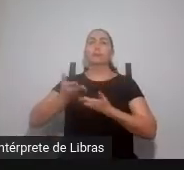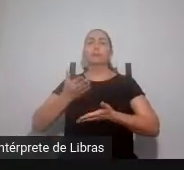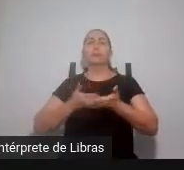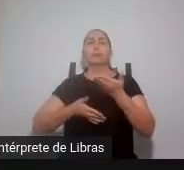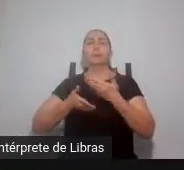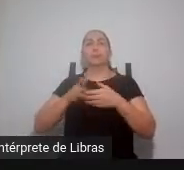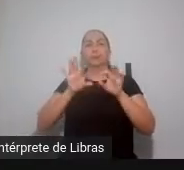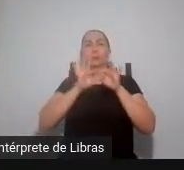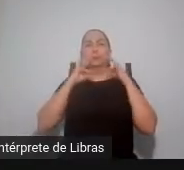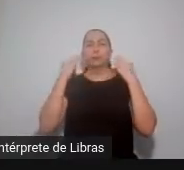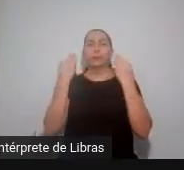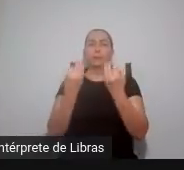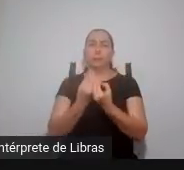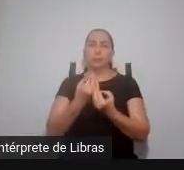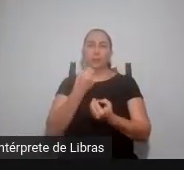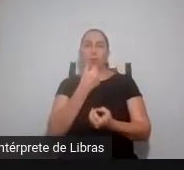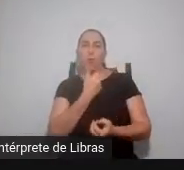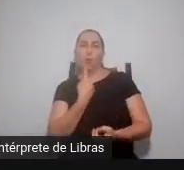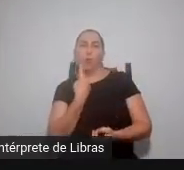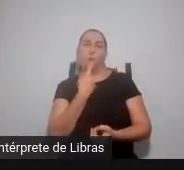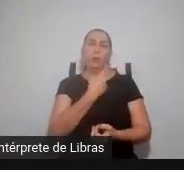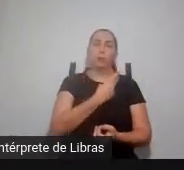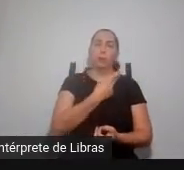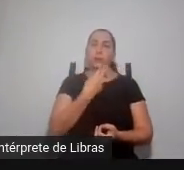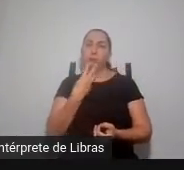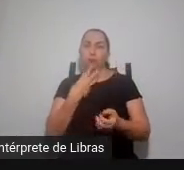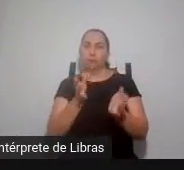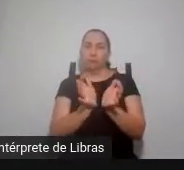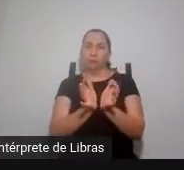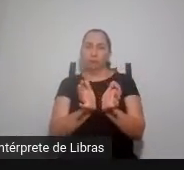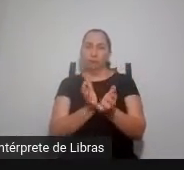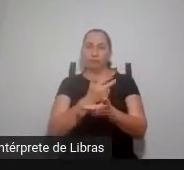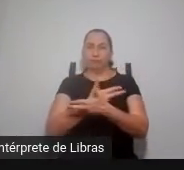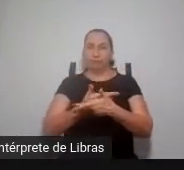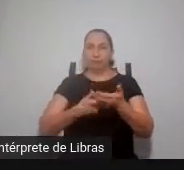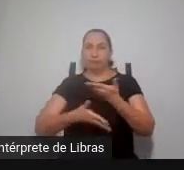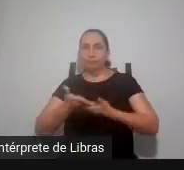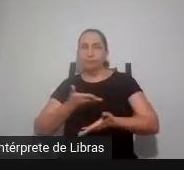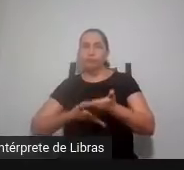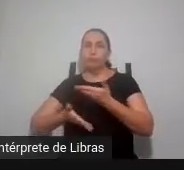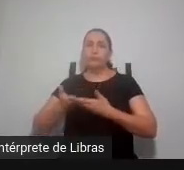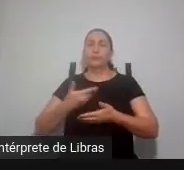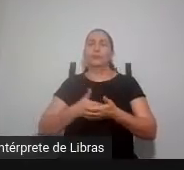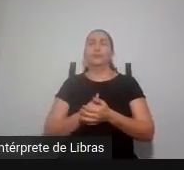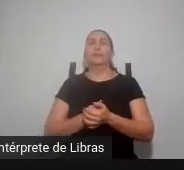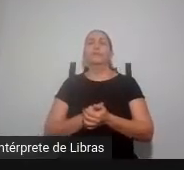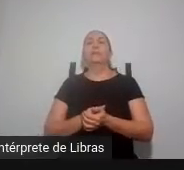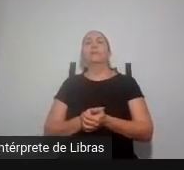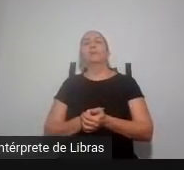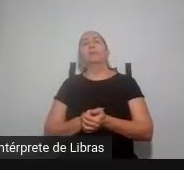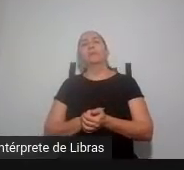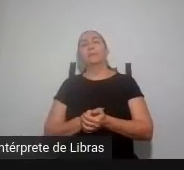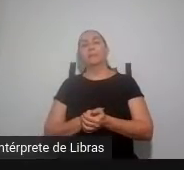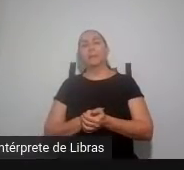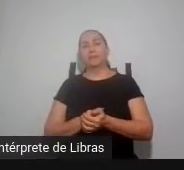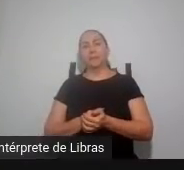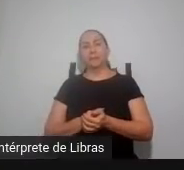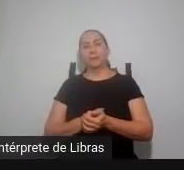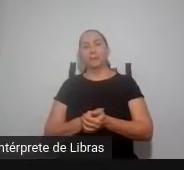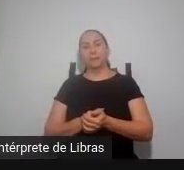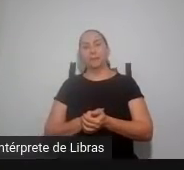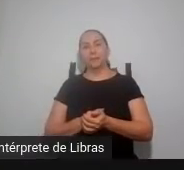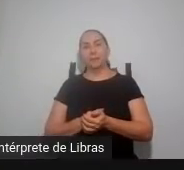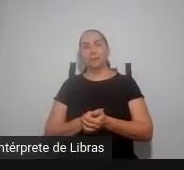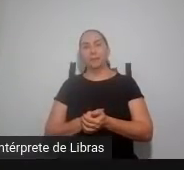têm uma, duas, no máximo três crianças. E eu vou continuar e você vai me cortando também, nós vamos conversando. É, só